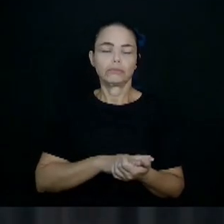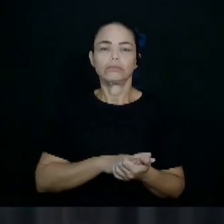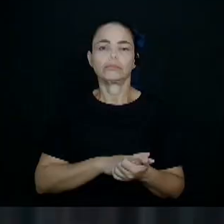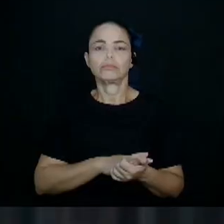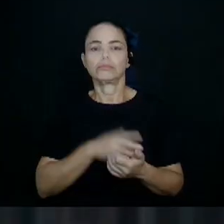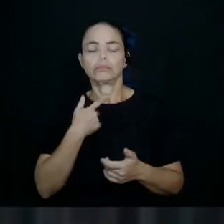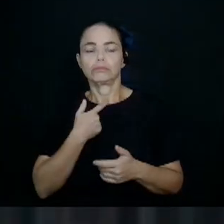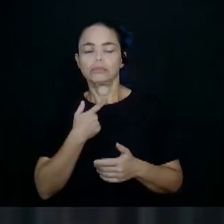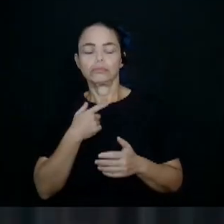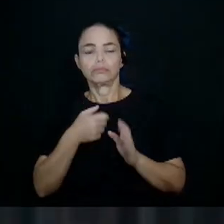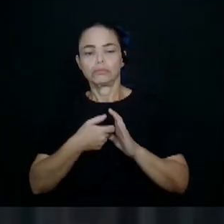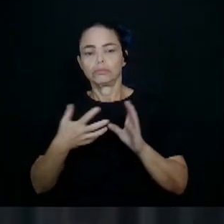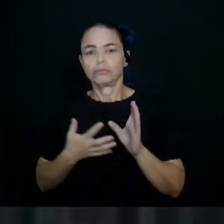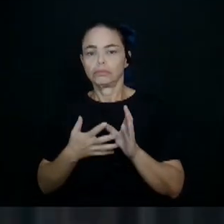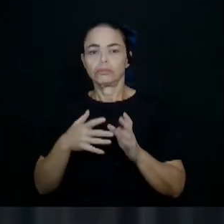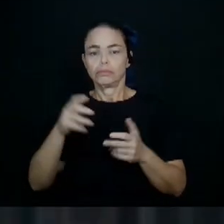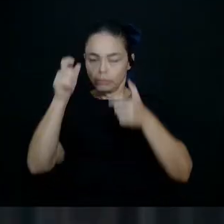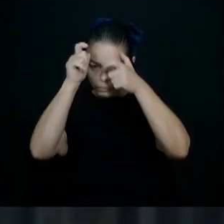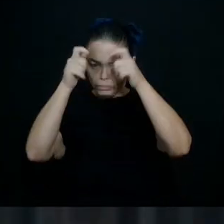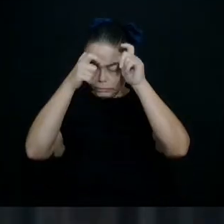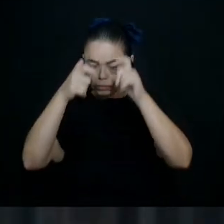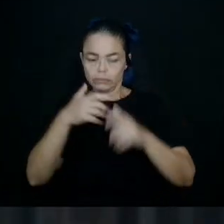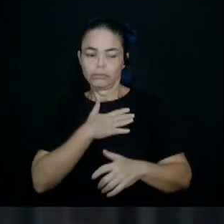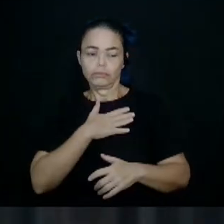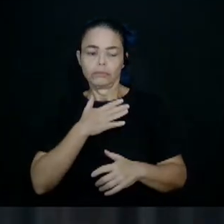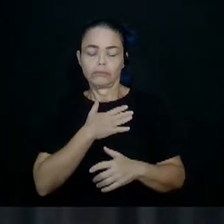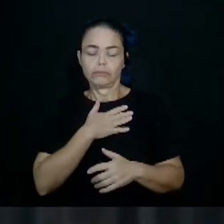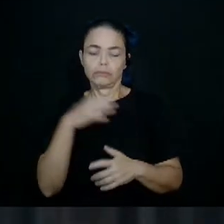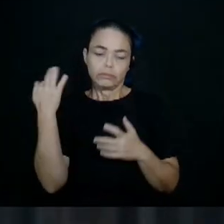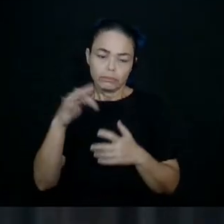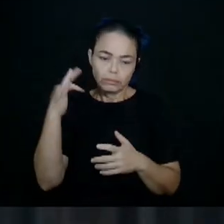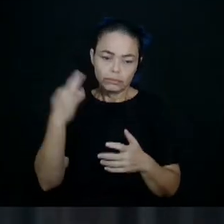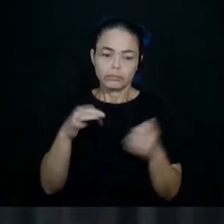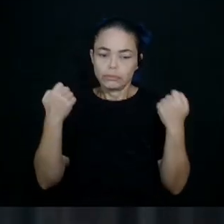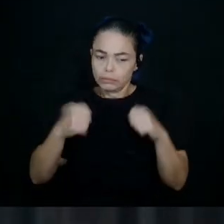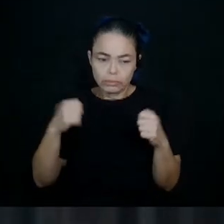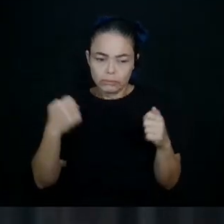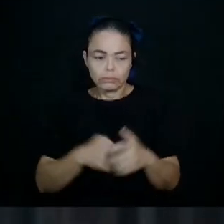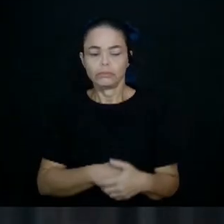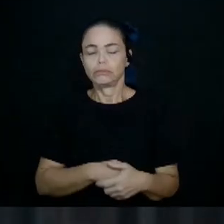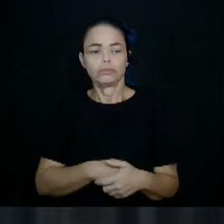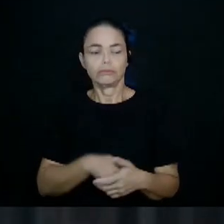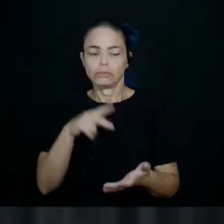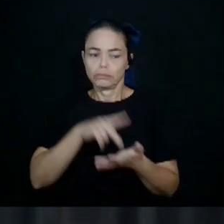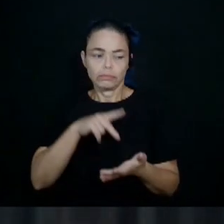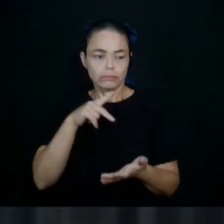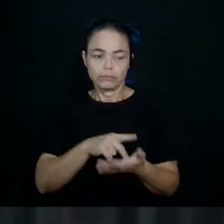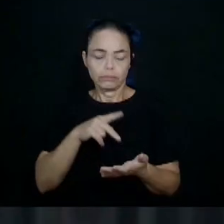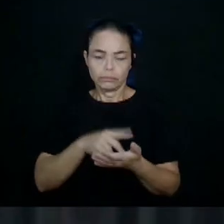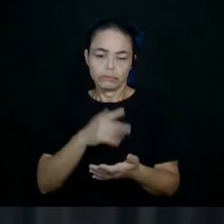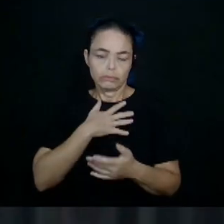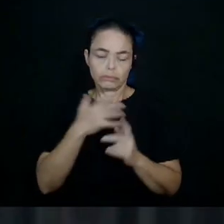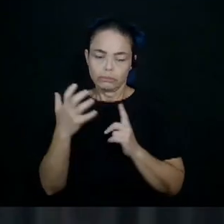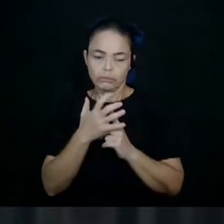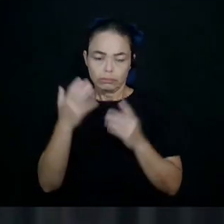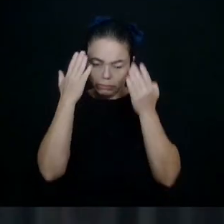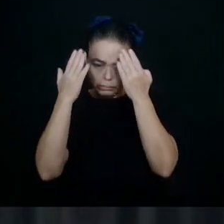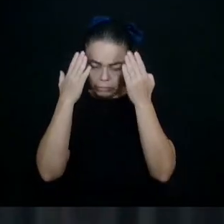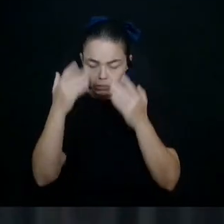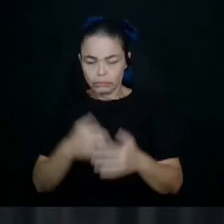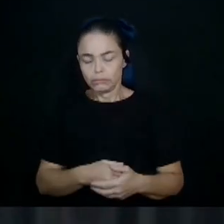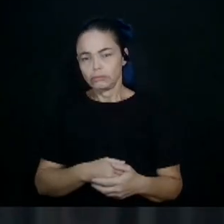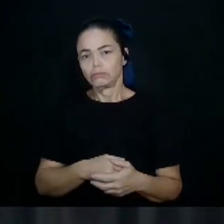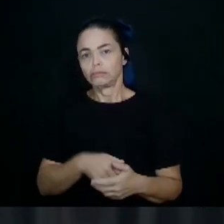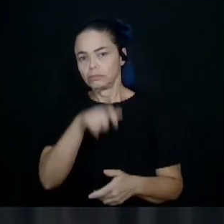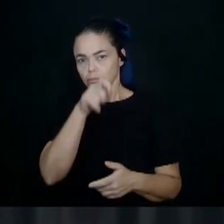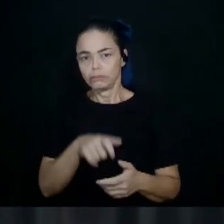característico, né, como um transtorno. Agora, não, ele me causa dor, eu preciso, né, realmente afeta psicologicamente, emocionalmente essa pessoa, aí